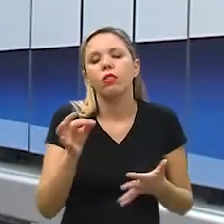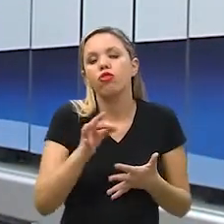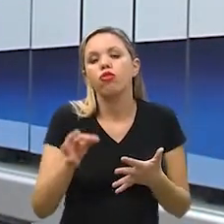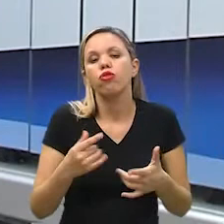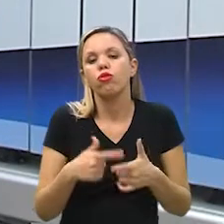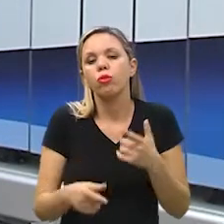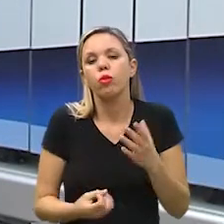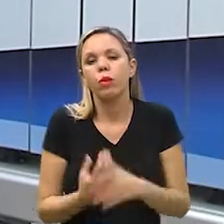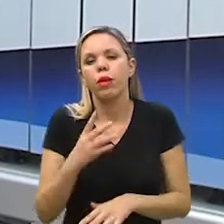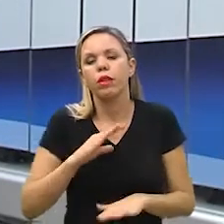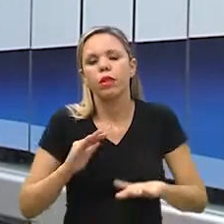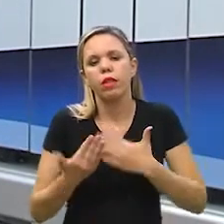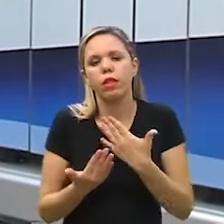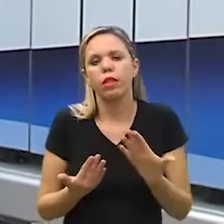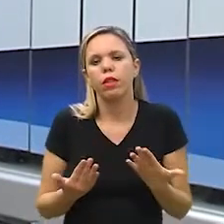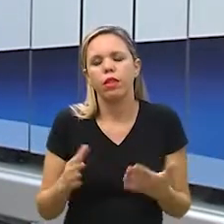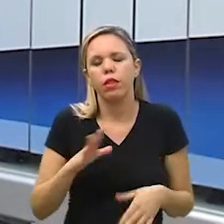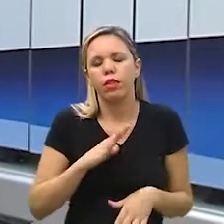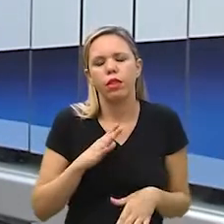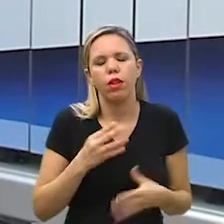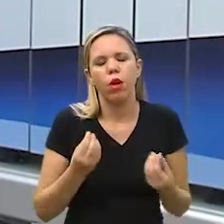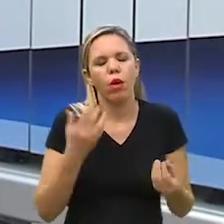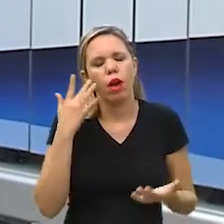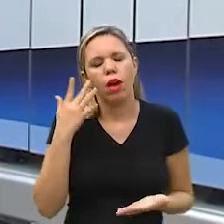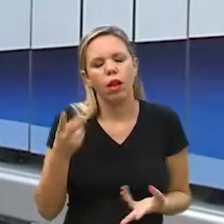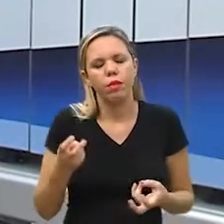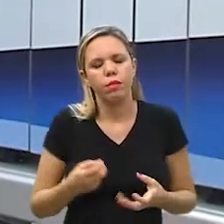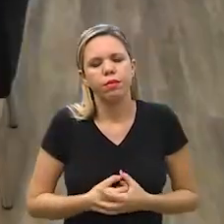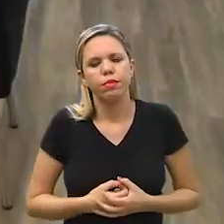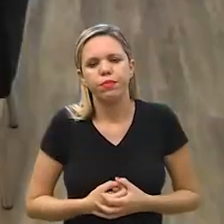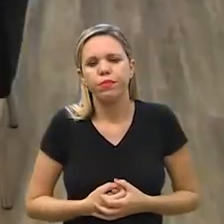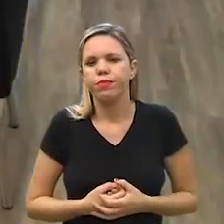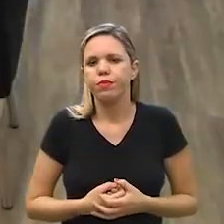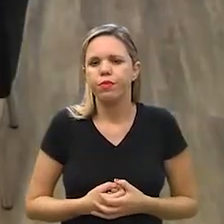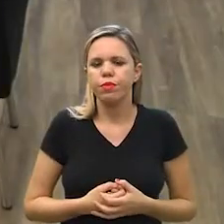ela tem no bairro, pela cidade, como é que você enxerga?